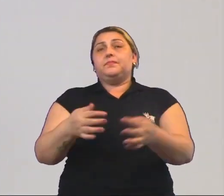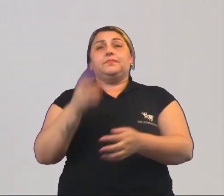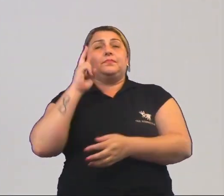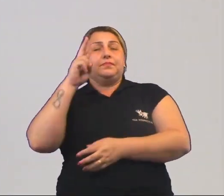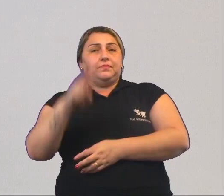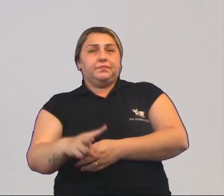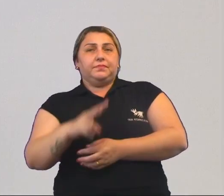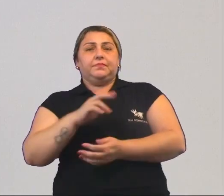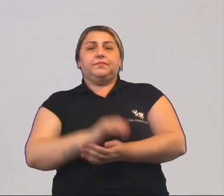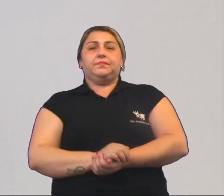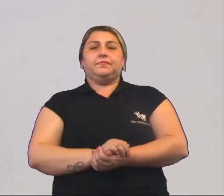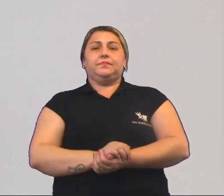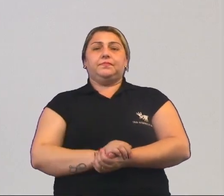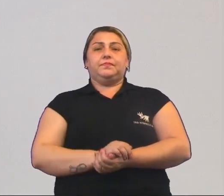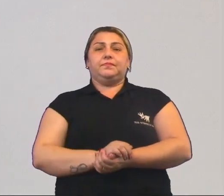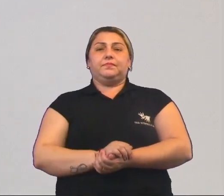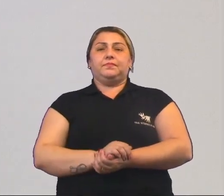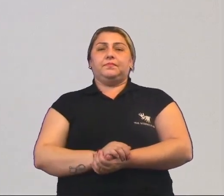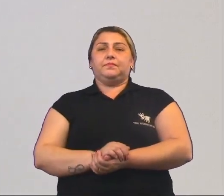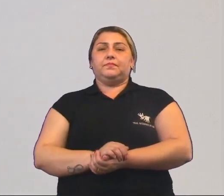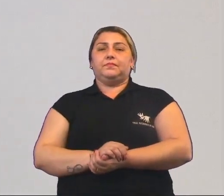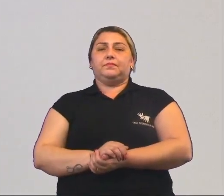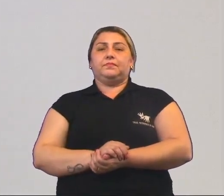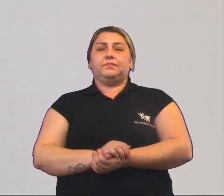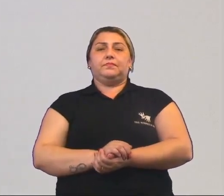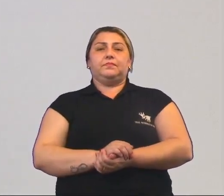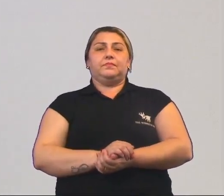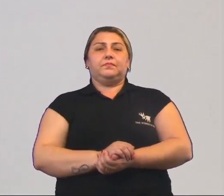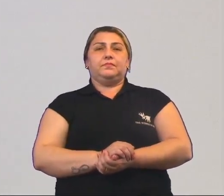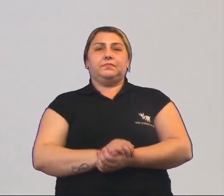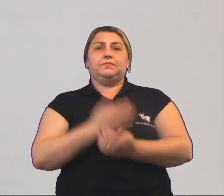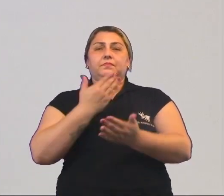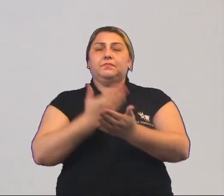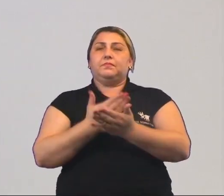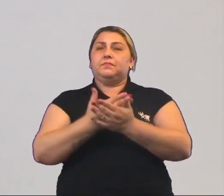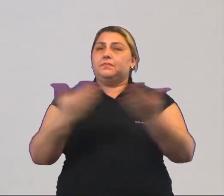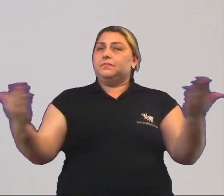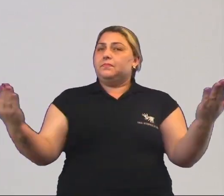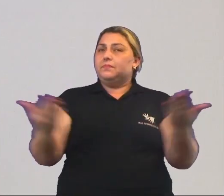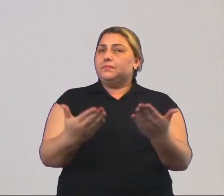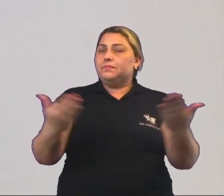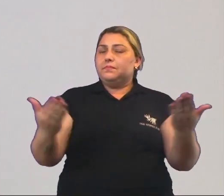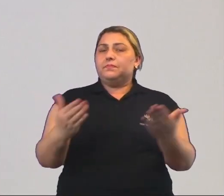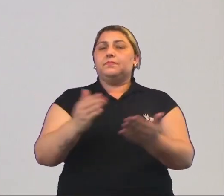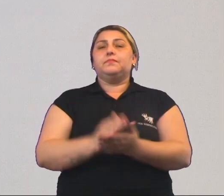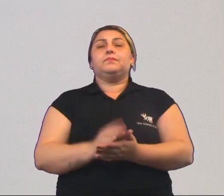gente se ver, tá? Pessoal, essa foi a nossa aula de